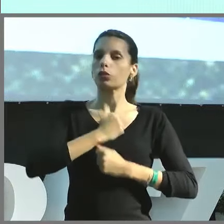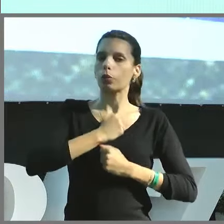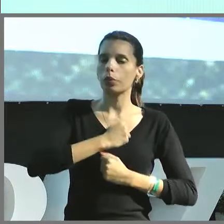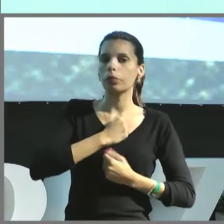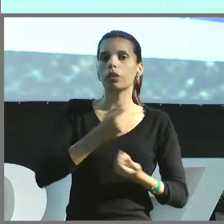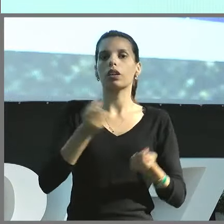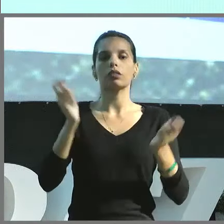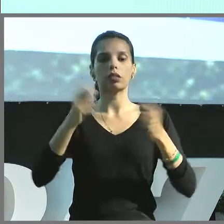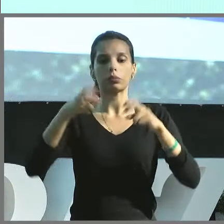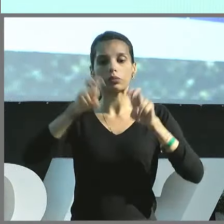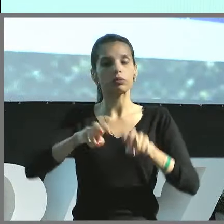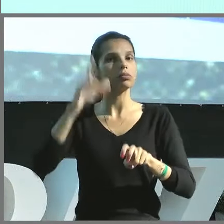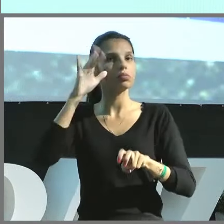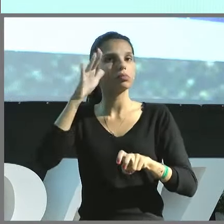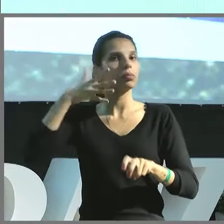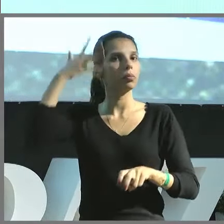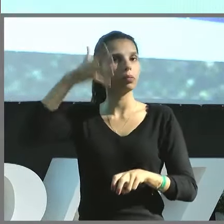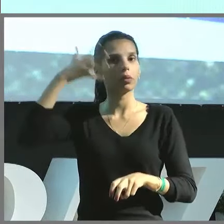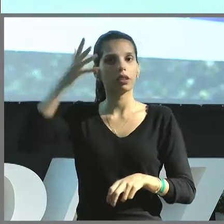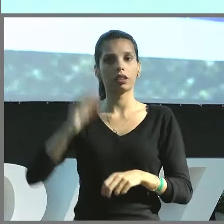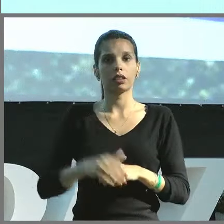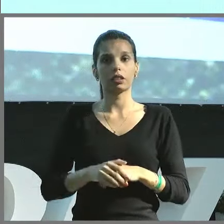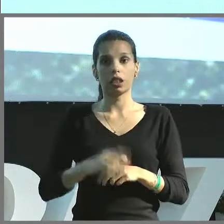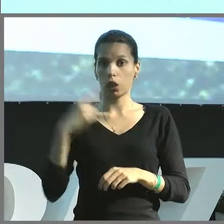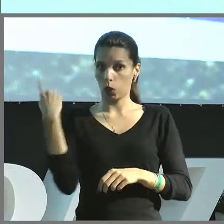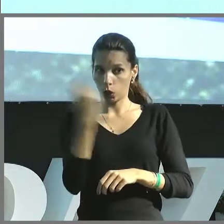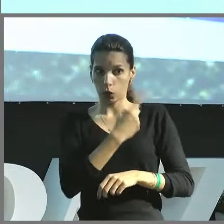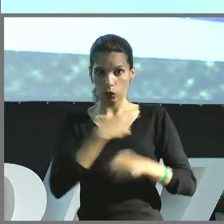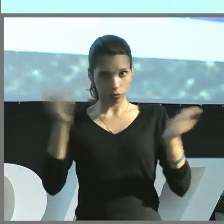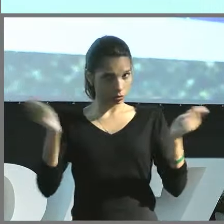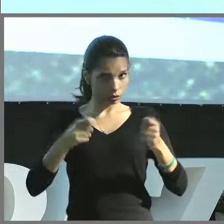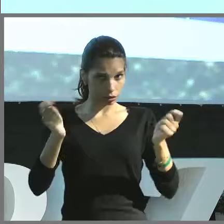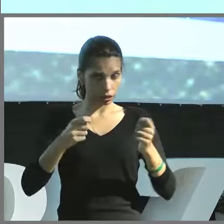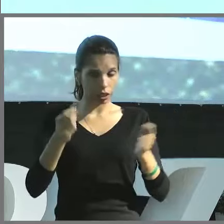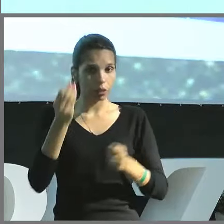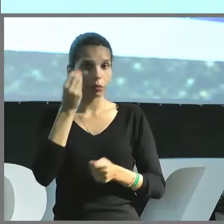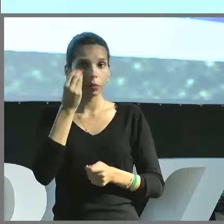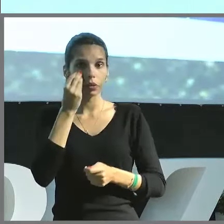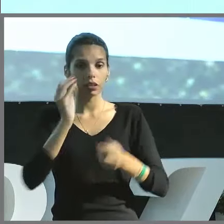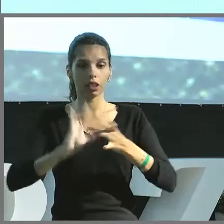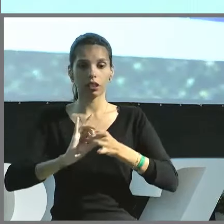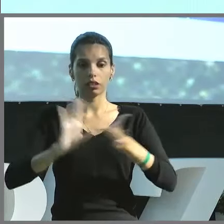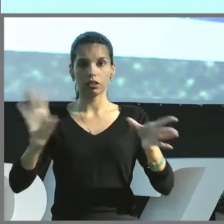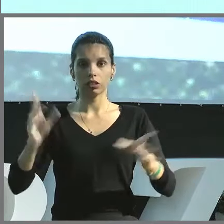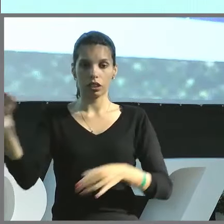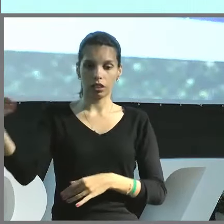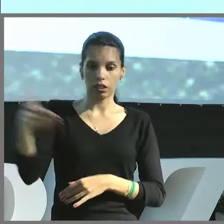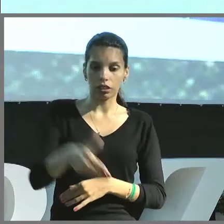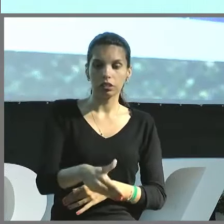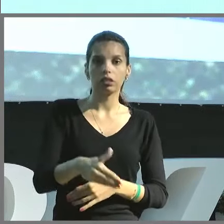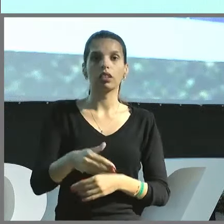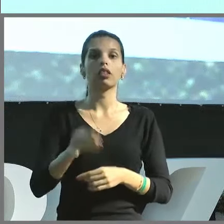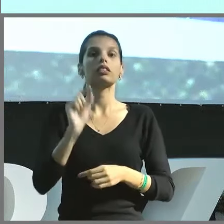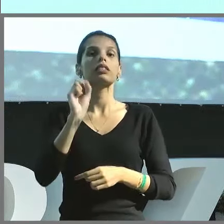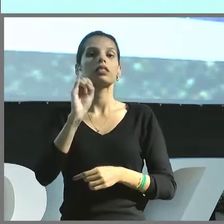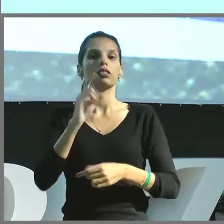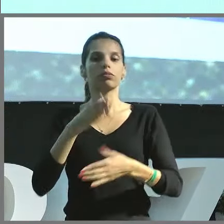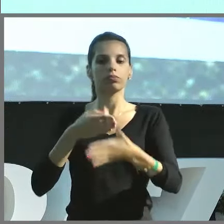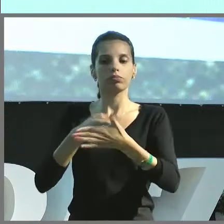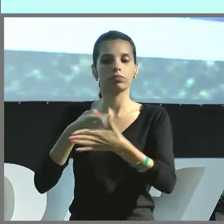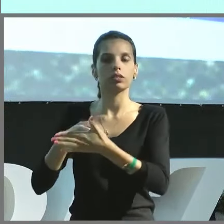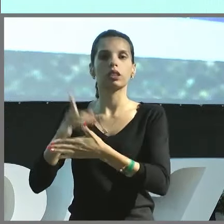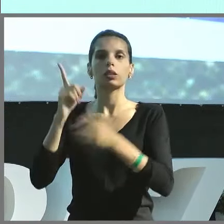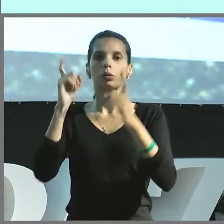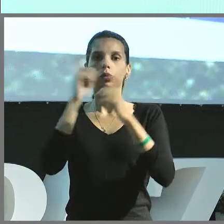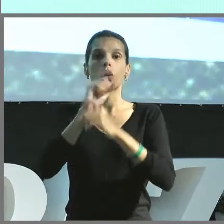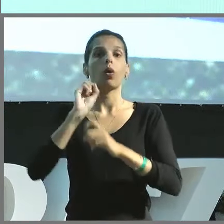que ele possa ser inconveniente. Se nós temos esse manejo de acolhê-lo sem perturbar a palestra relativamente, mas sem colocá-lo para